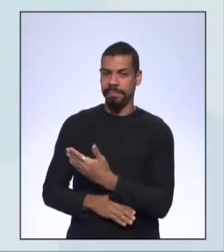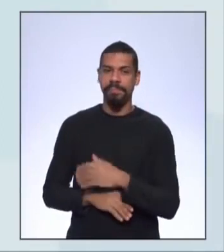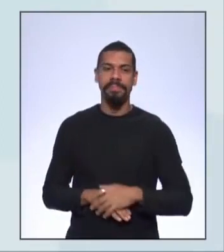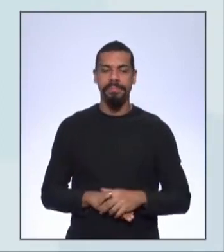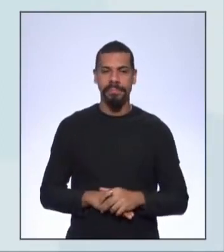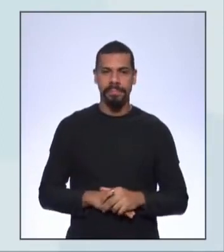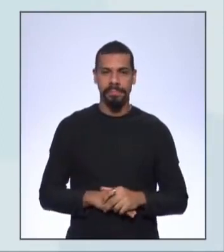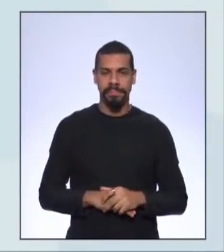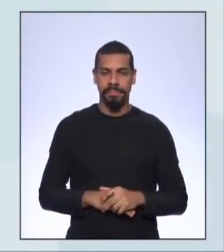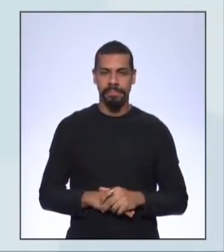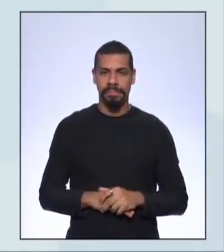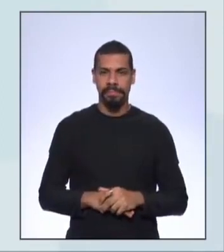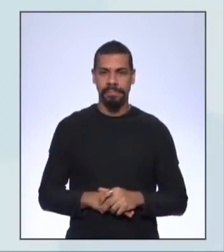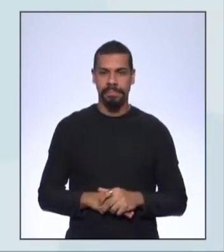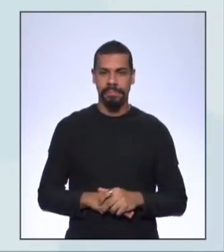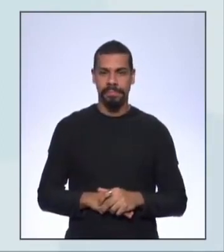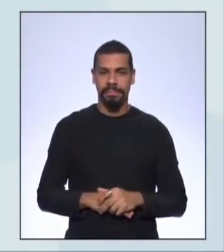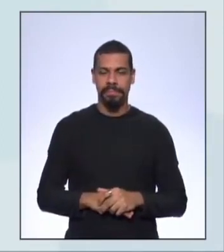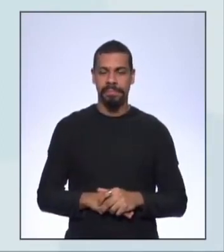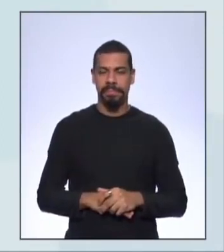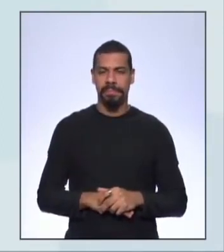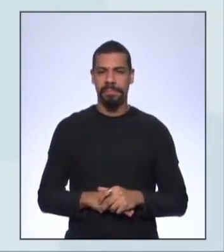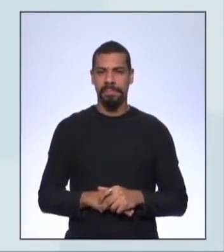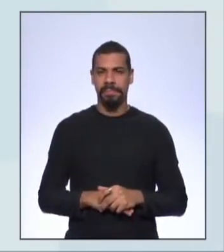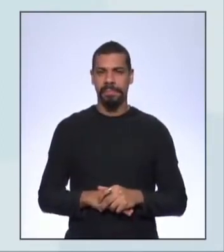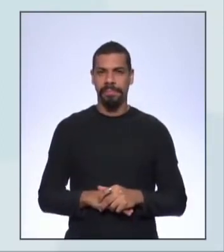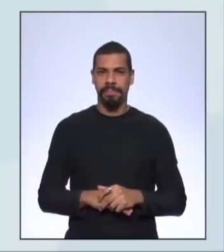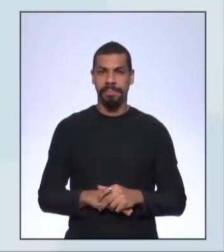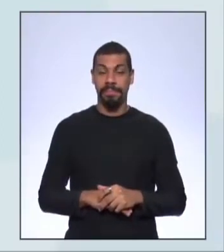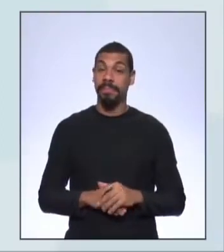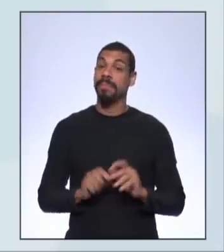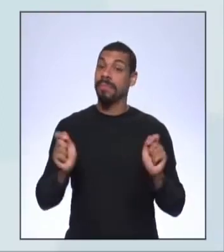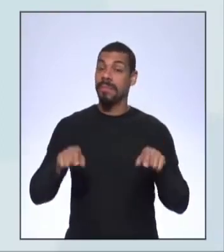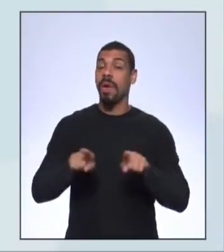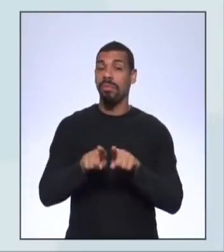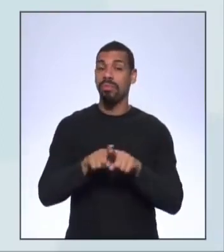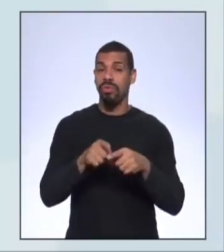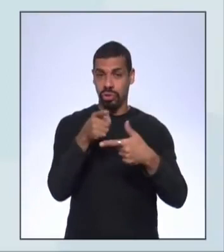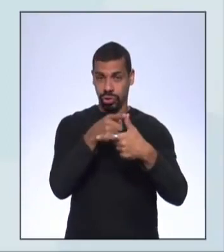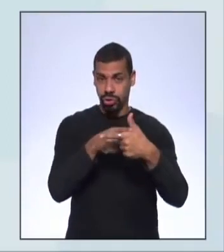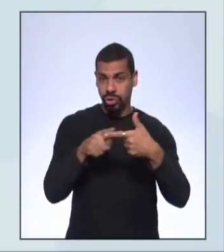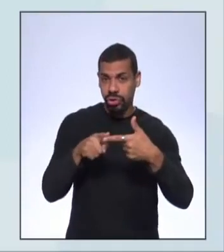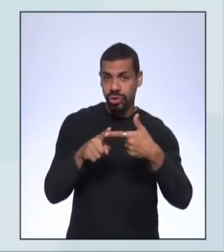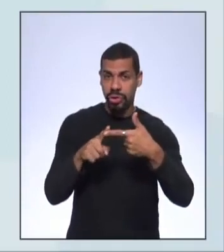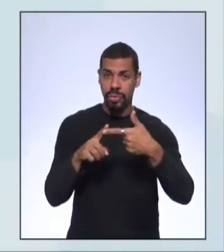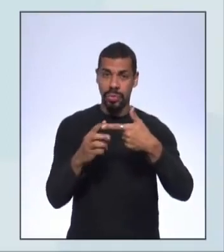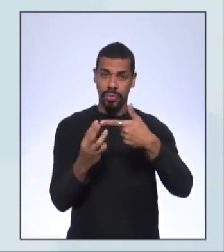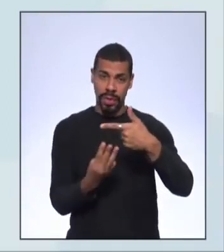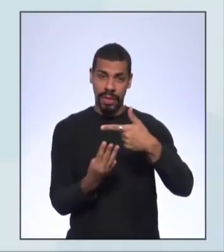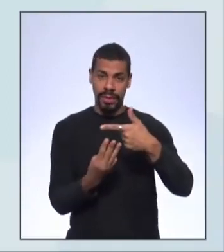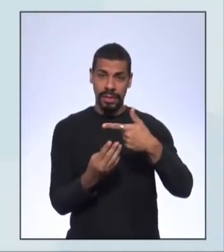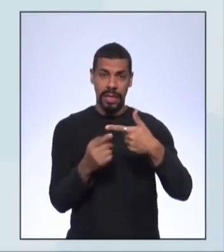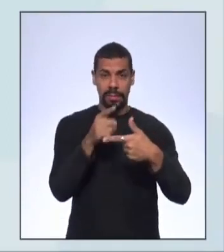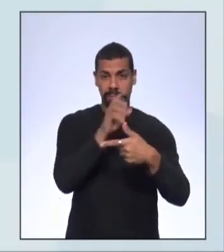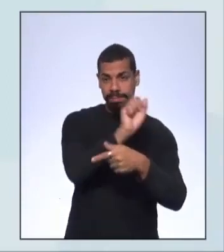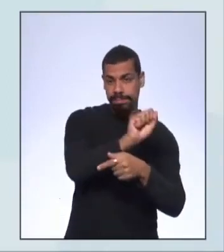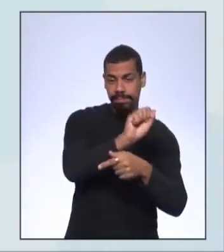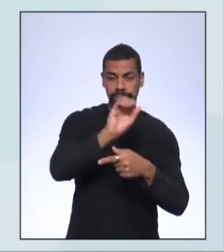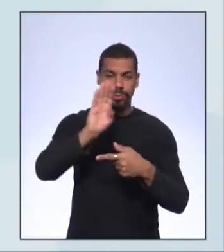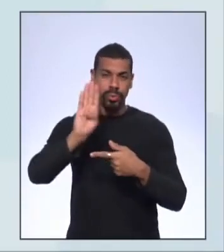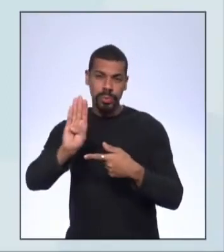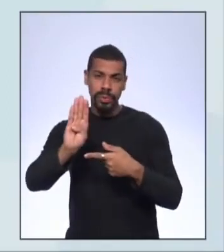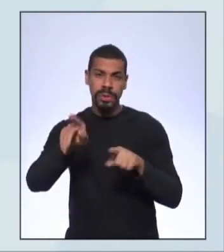vezes o valor que cada um vai receber. E aí, se eu dividir, né, no caso, por 3, ambas as partes, eu vou